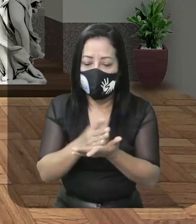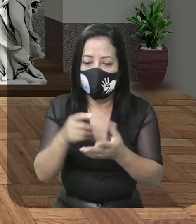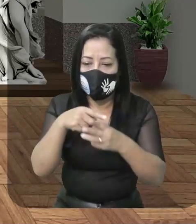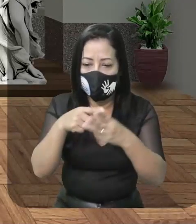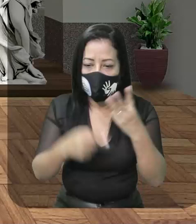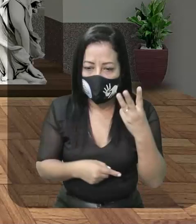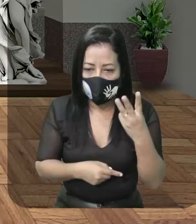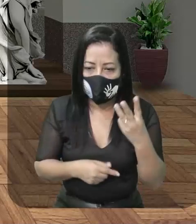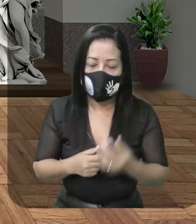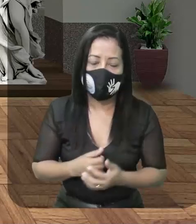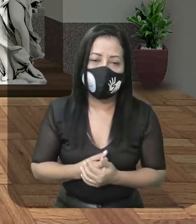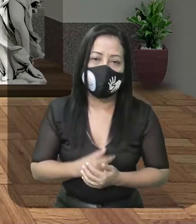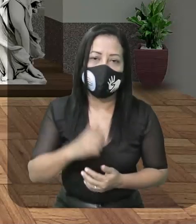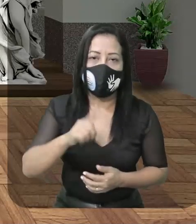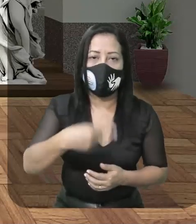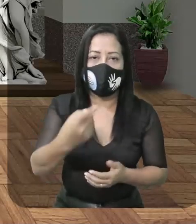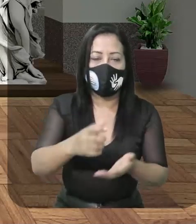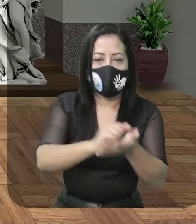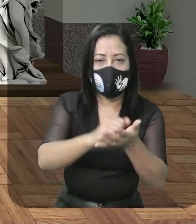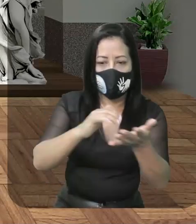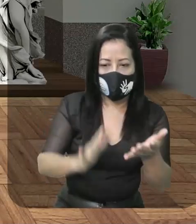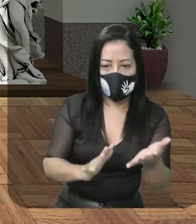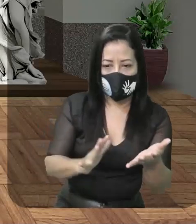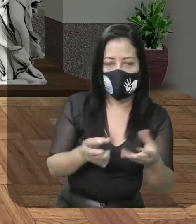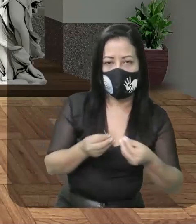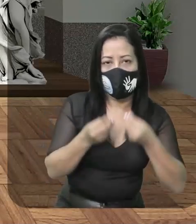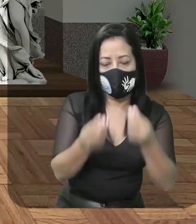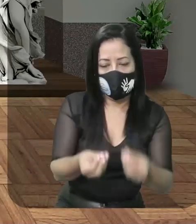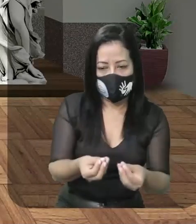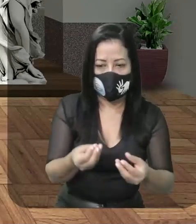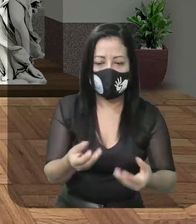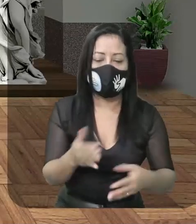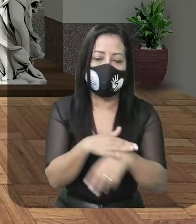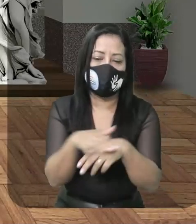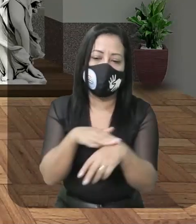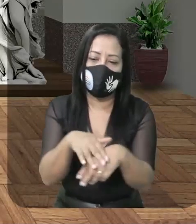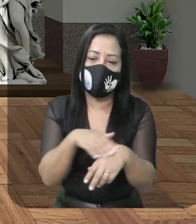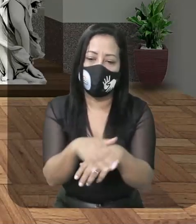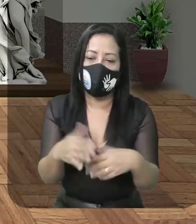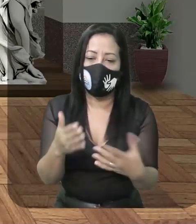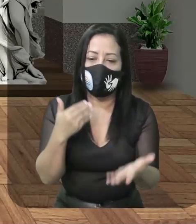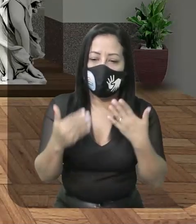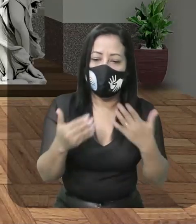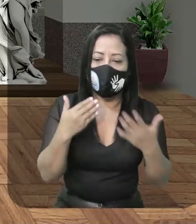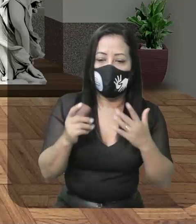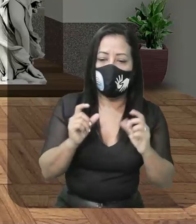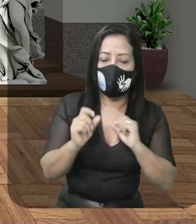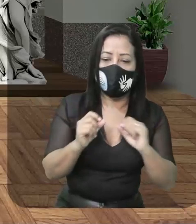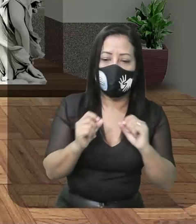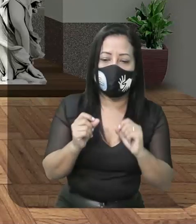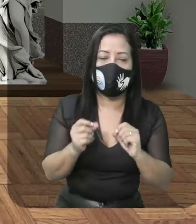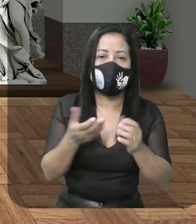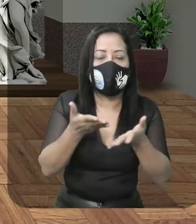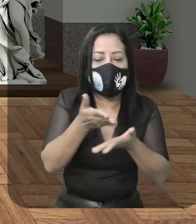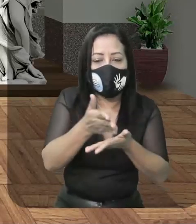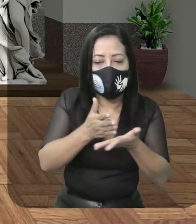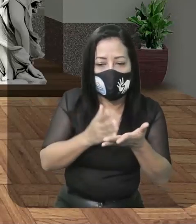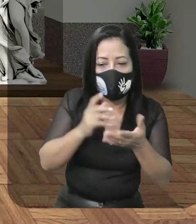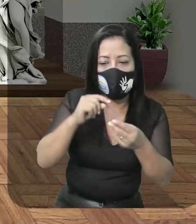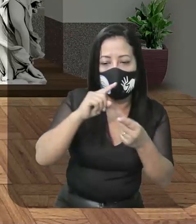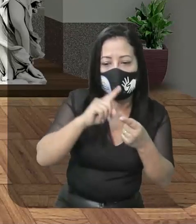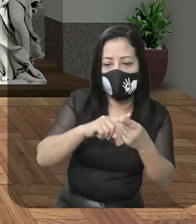passei para vocês, nós iremos discutir isso daí. Essa parte peninsular e essa parte